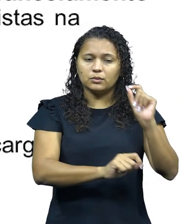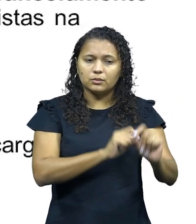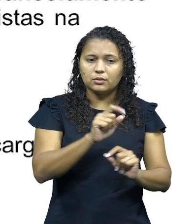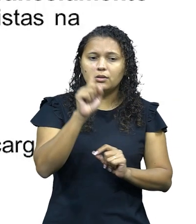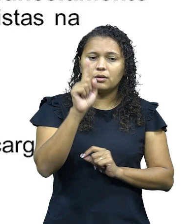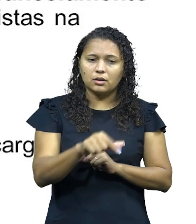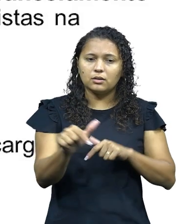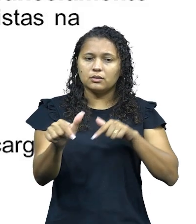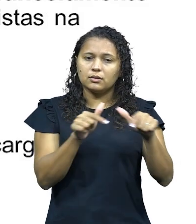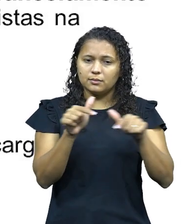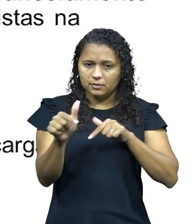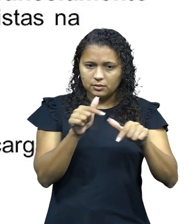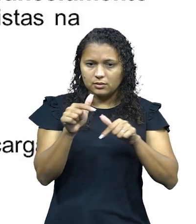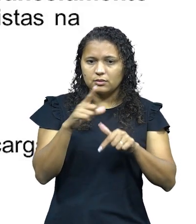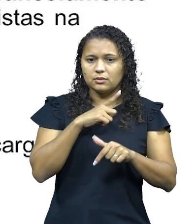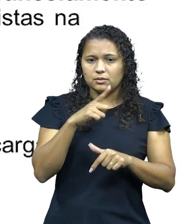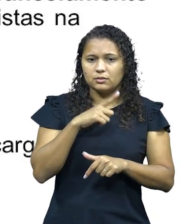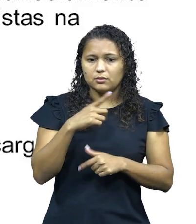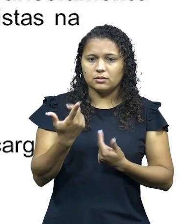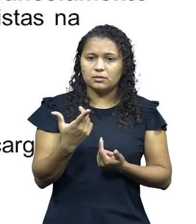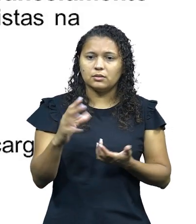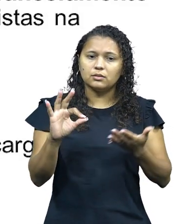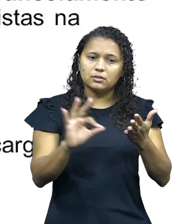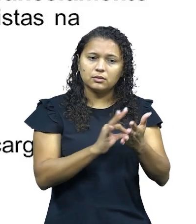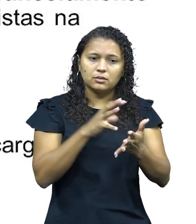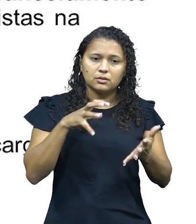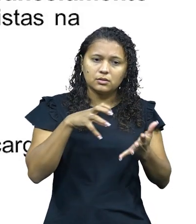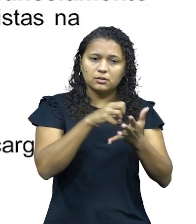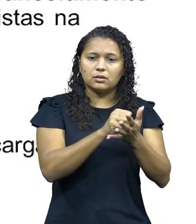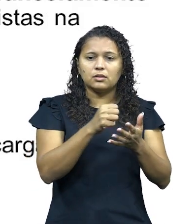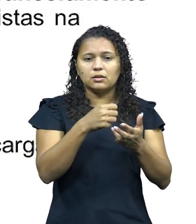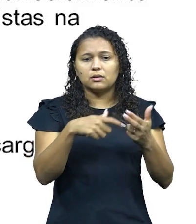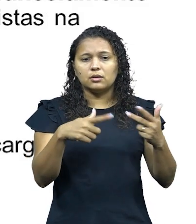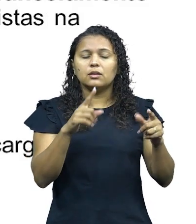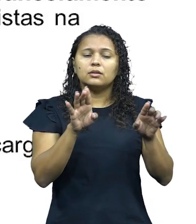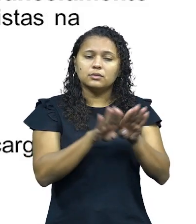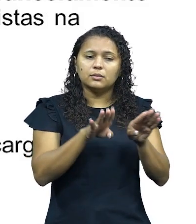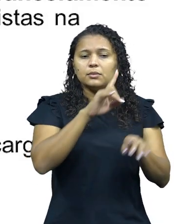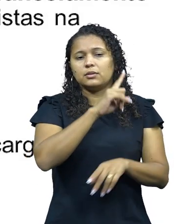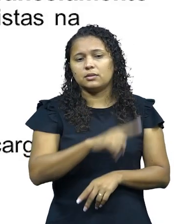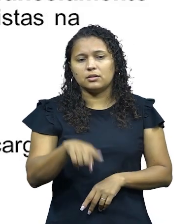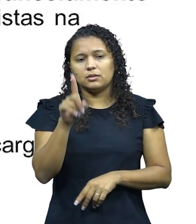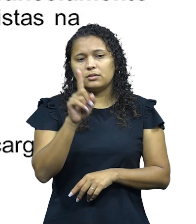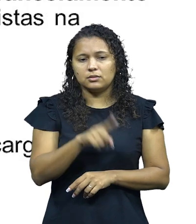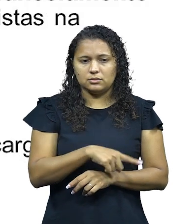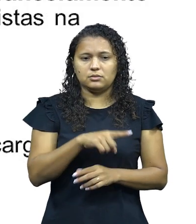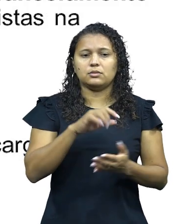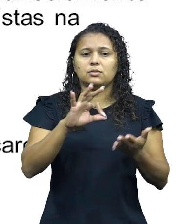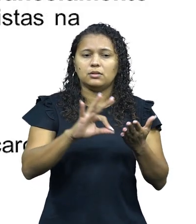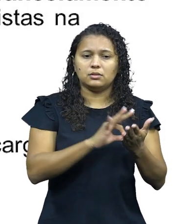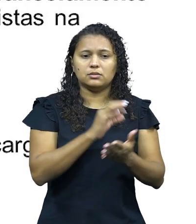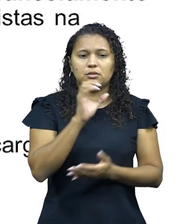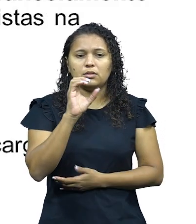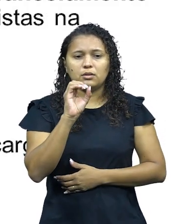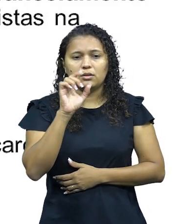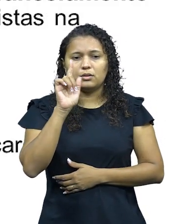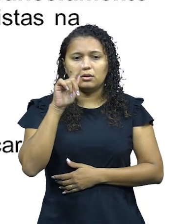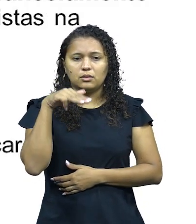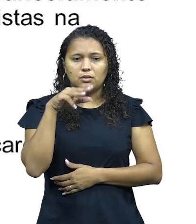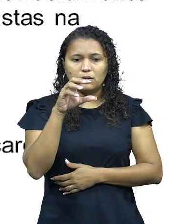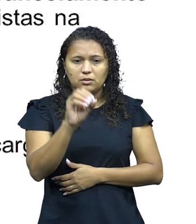trabalhador portuário, ele está sujeito à suspensão de inscrição ou cancelamento de registro no